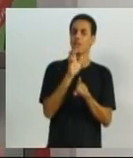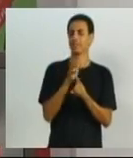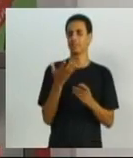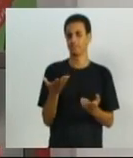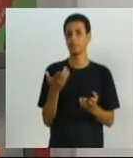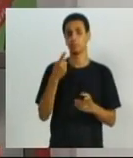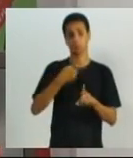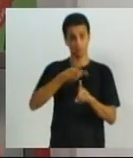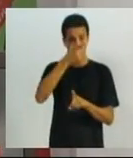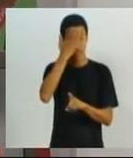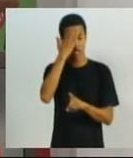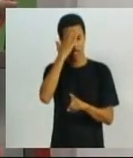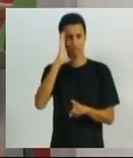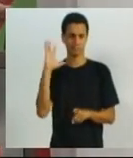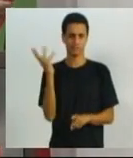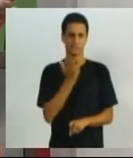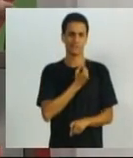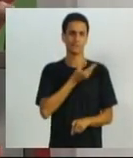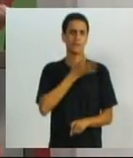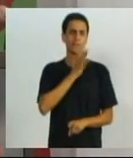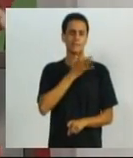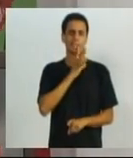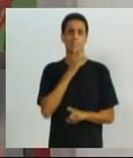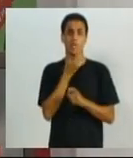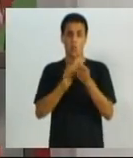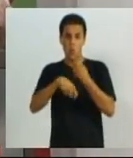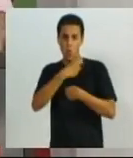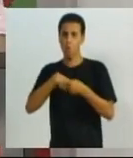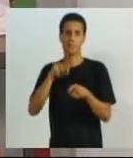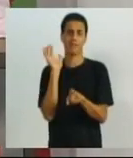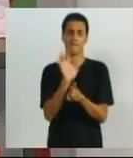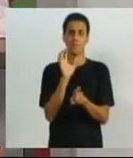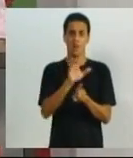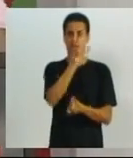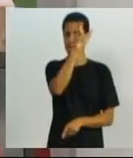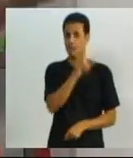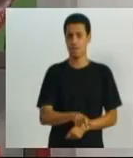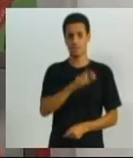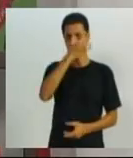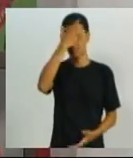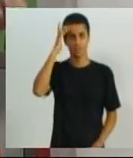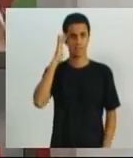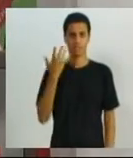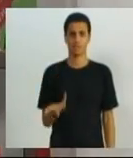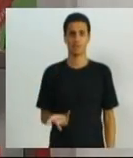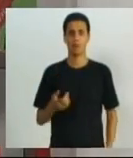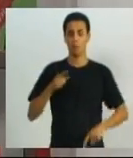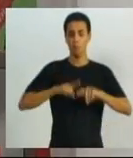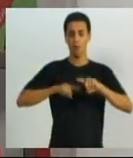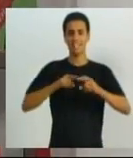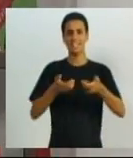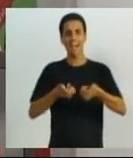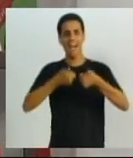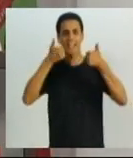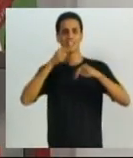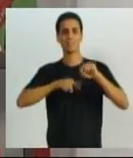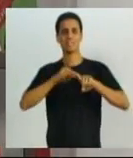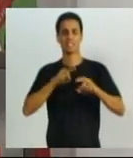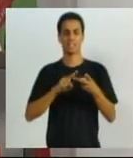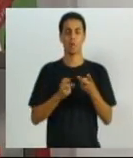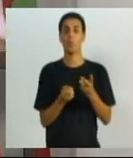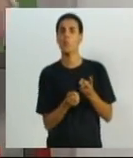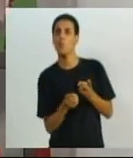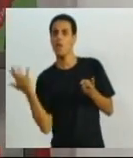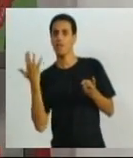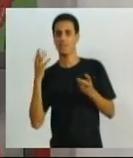visível para todos nós. Ela interfere, sim, seja na qualidade do material, seja na quantidade do